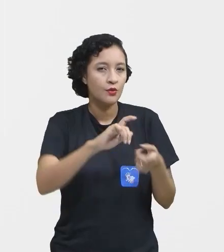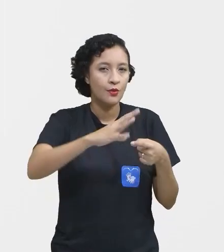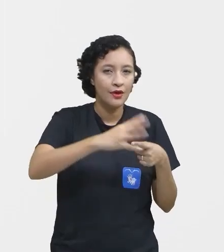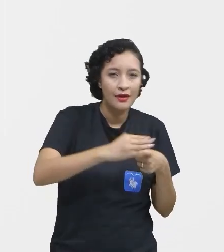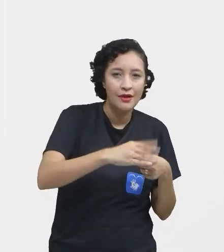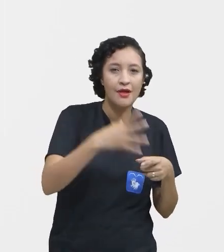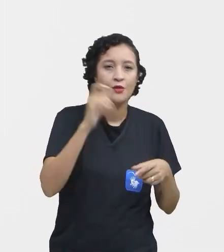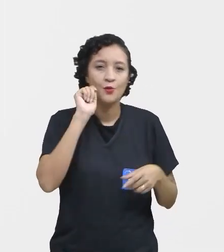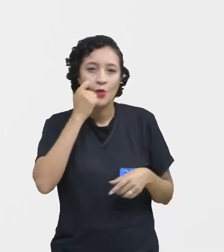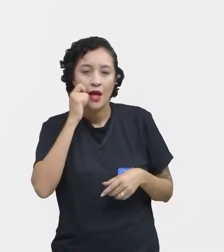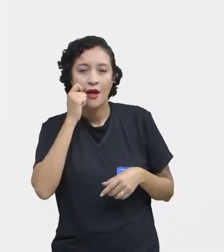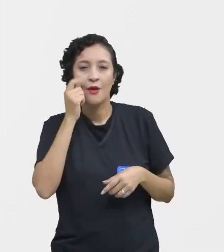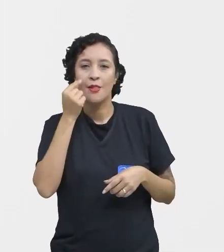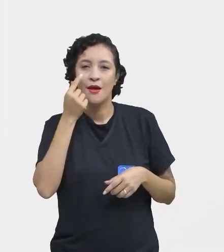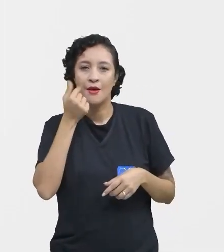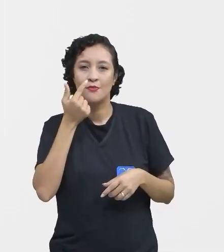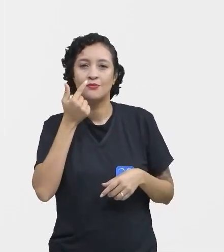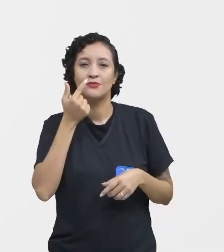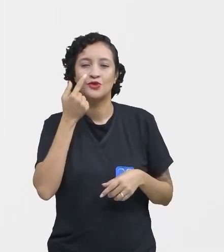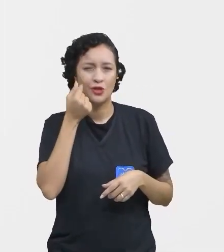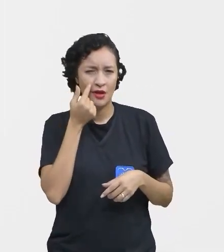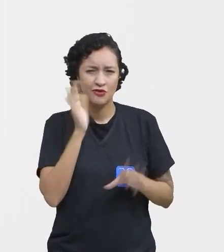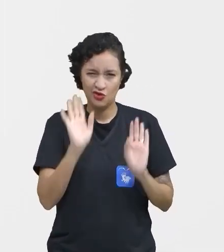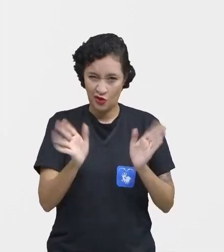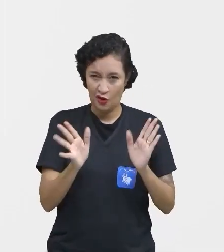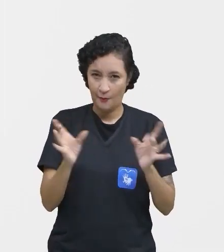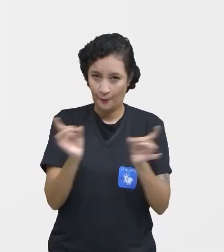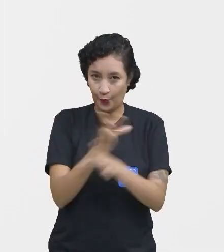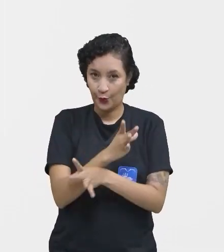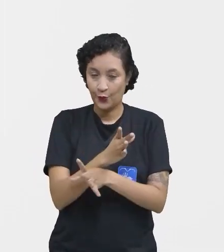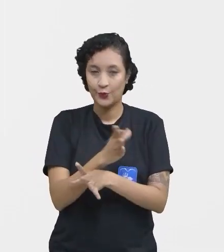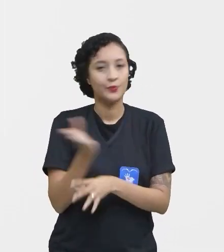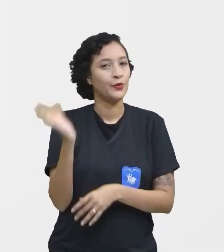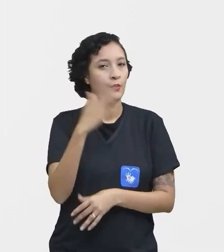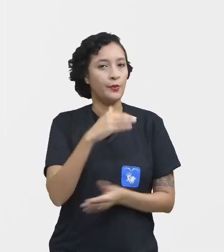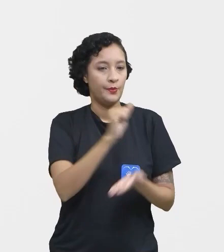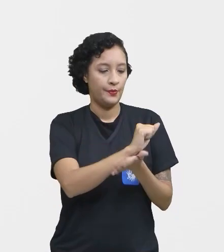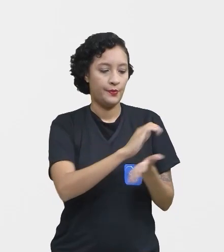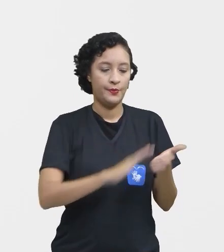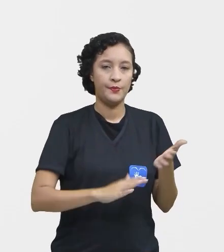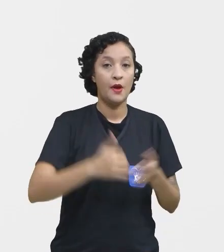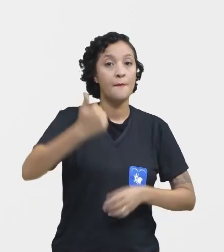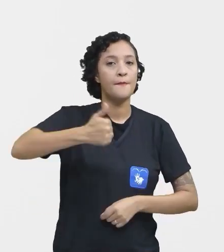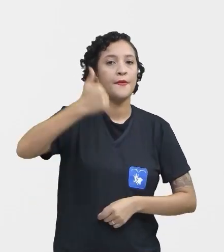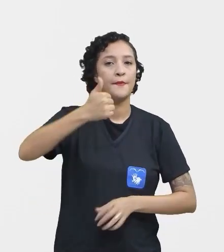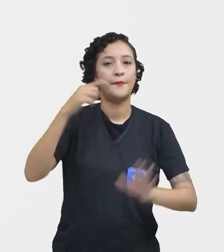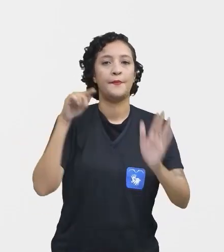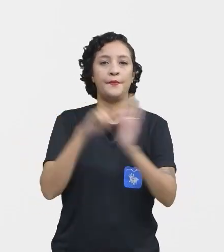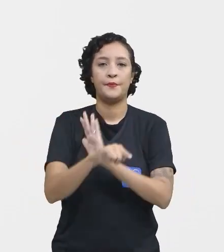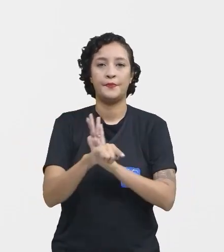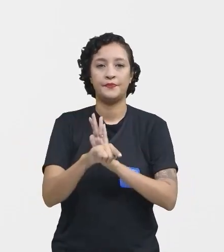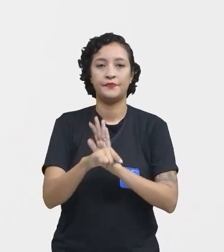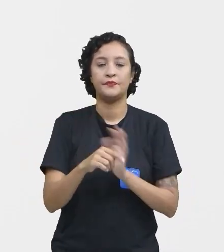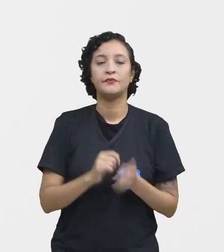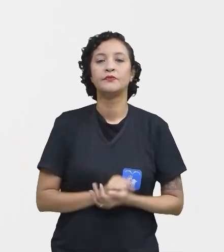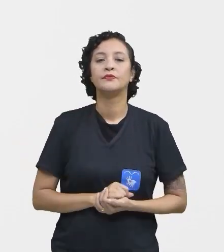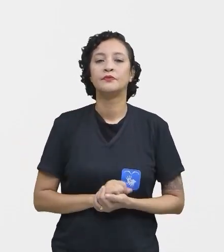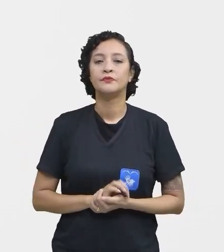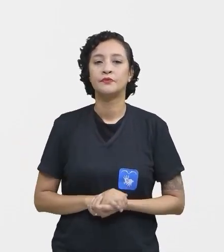Vamos para o nosso exercitando. Então, vamos lá para a primeira questão. Número